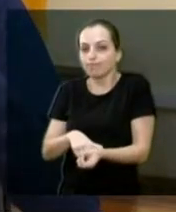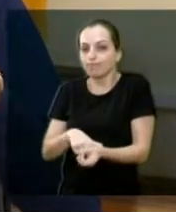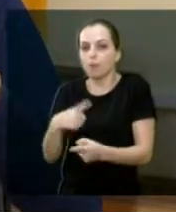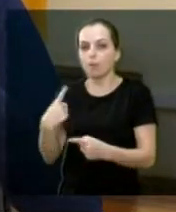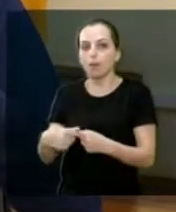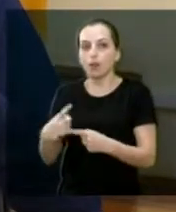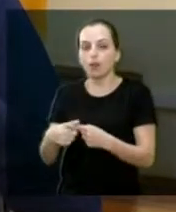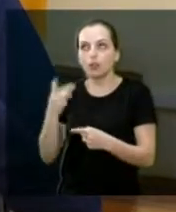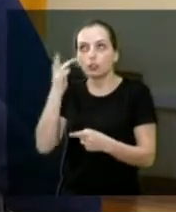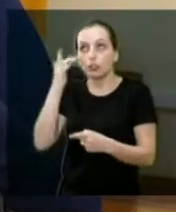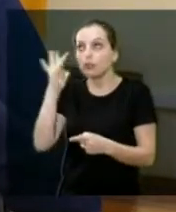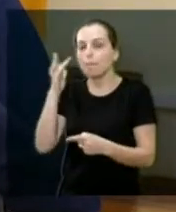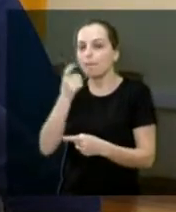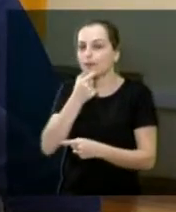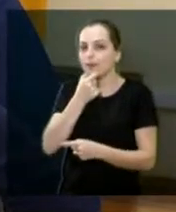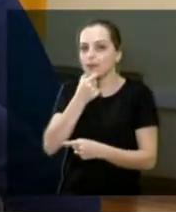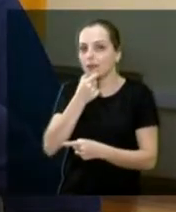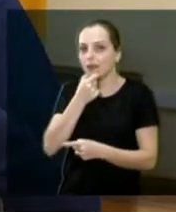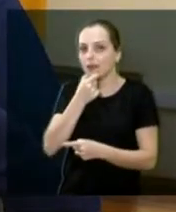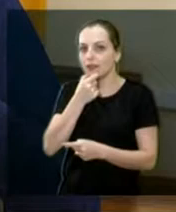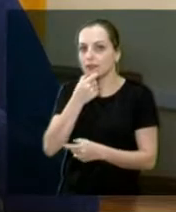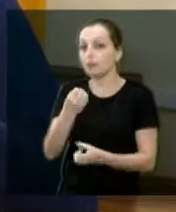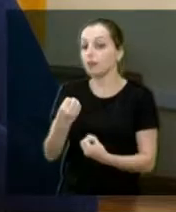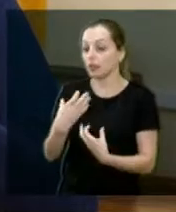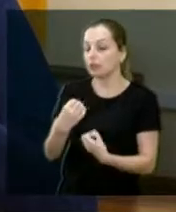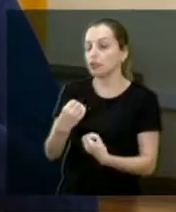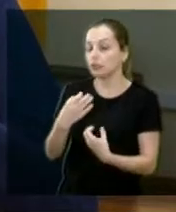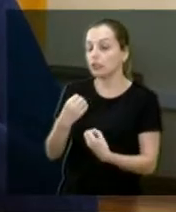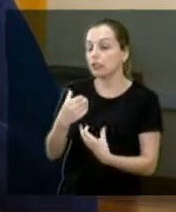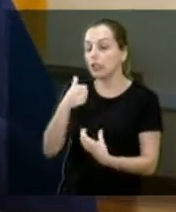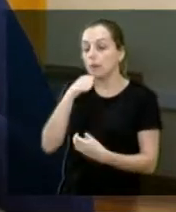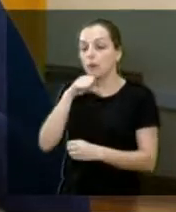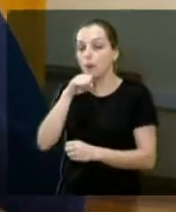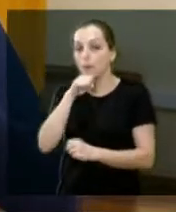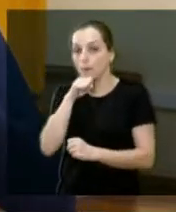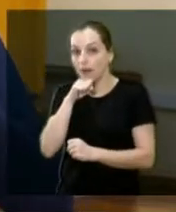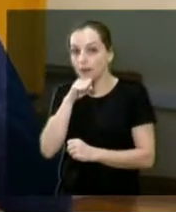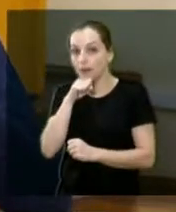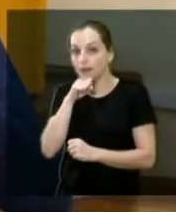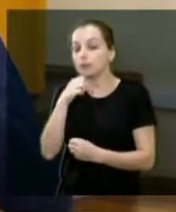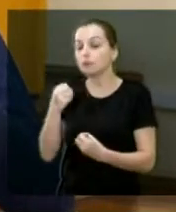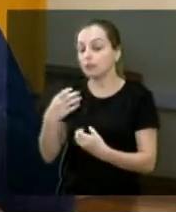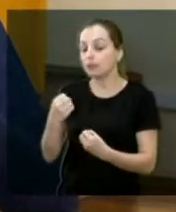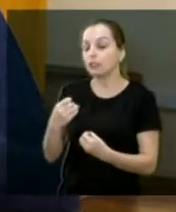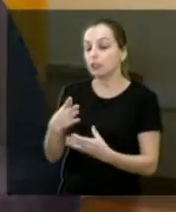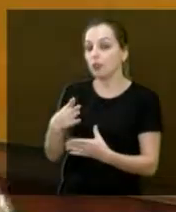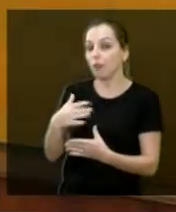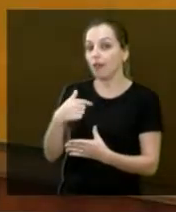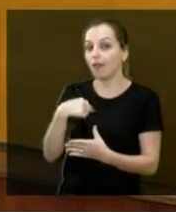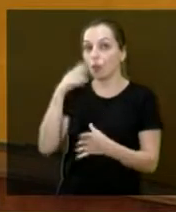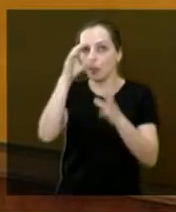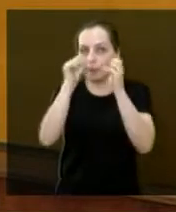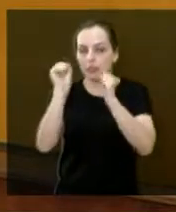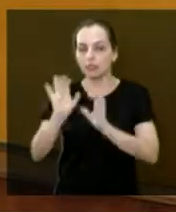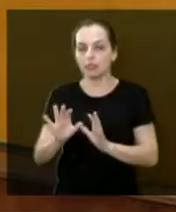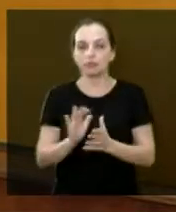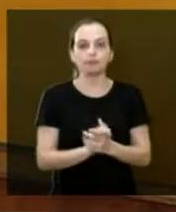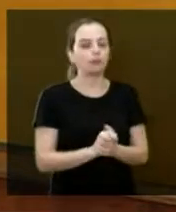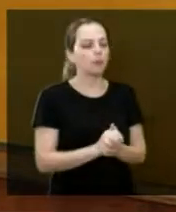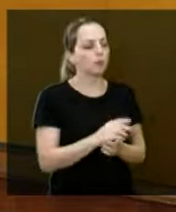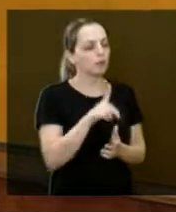ensinou muitas coisas, sabe? Eu acho que eu não aprendi direito as coisas que ele me passou. Não é que a gente está aprendendo todo dia, não é,